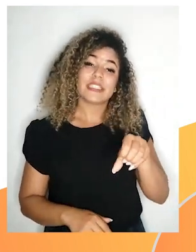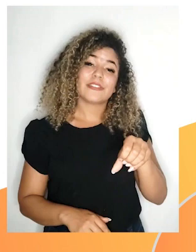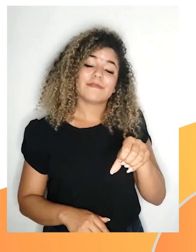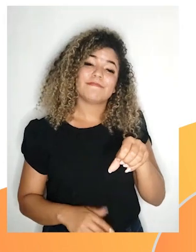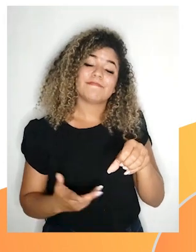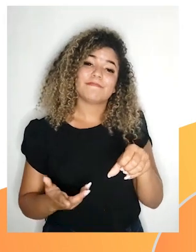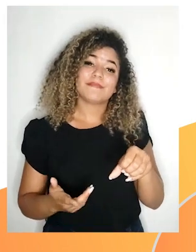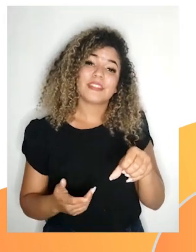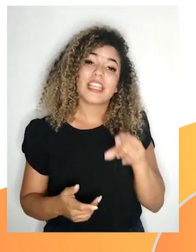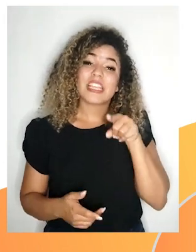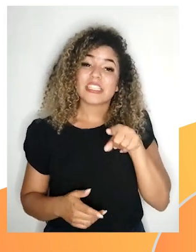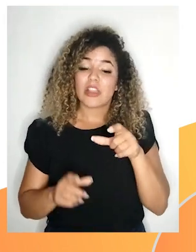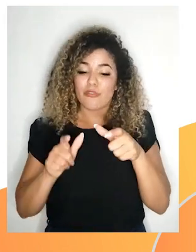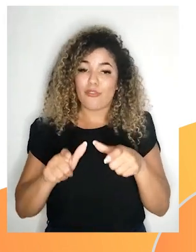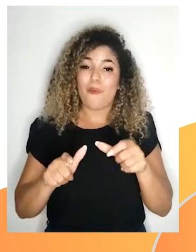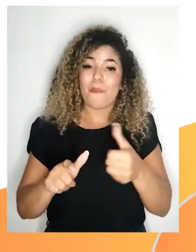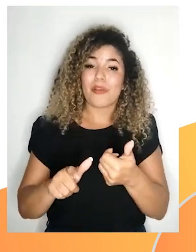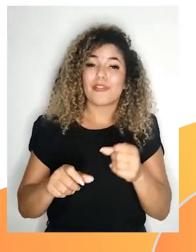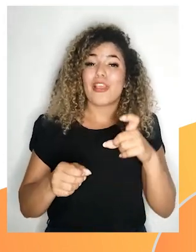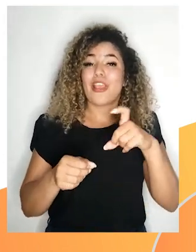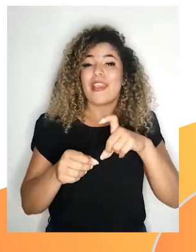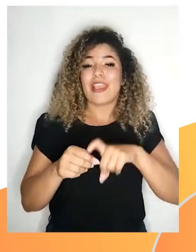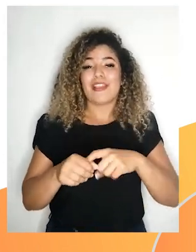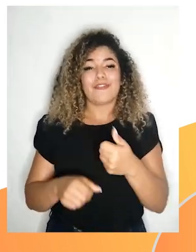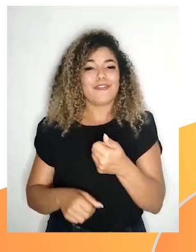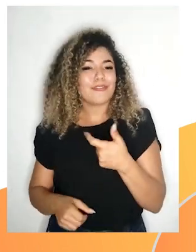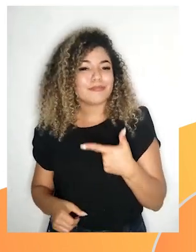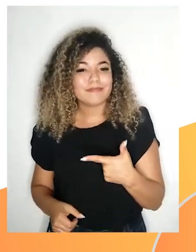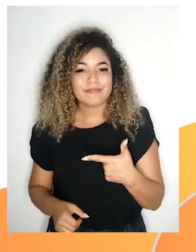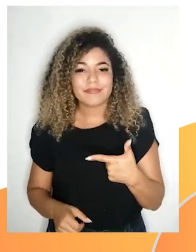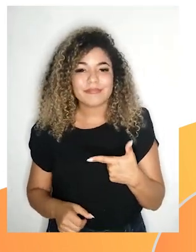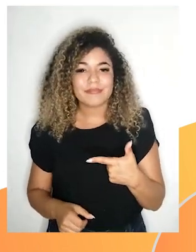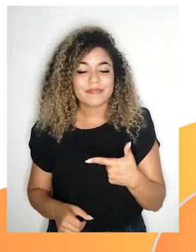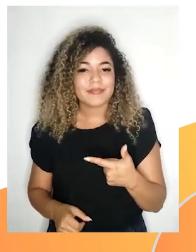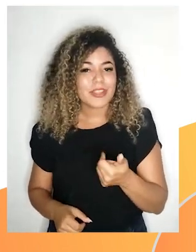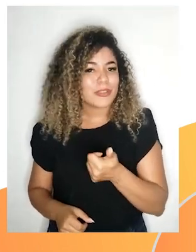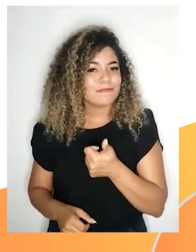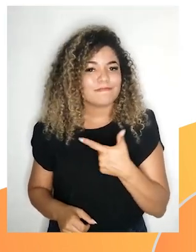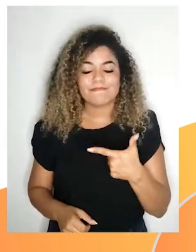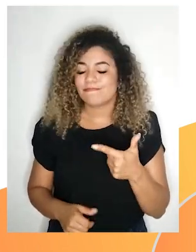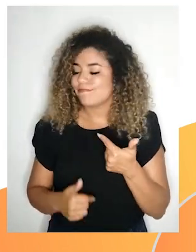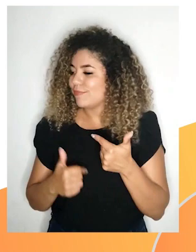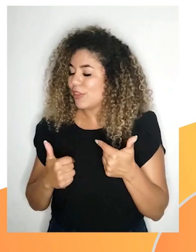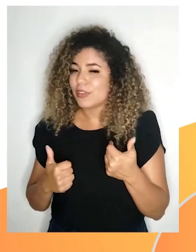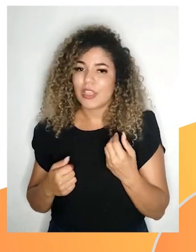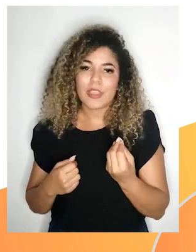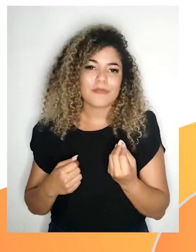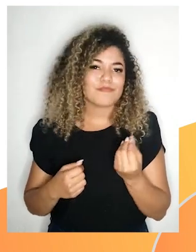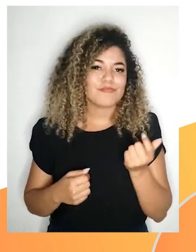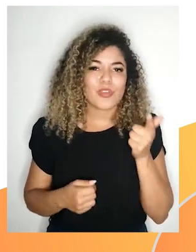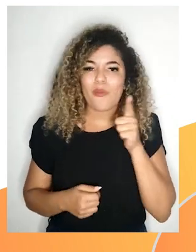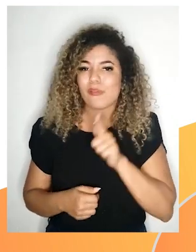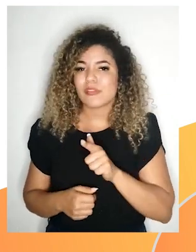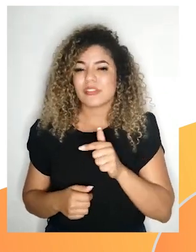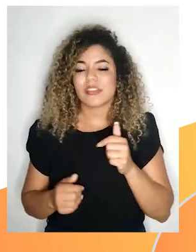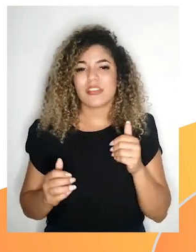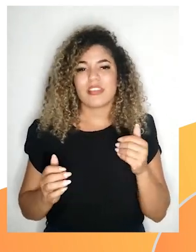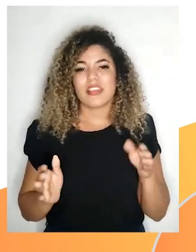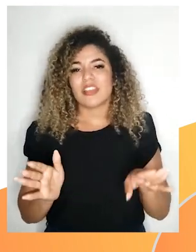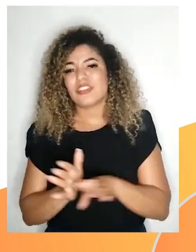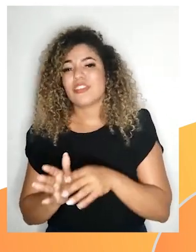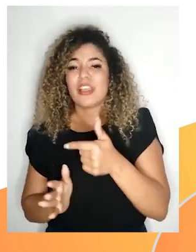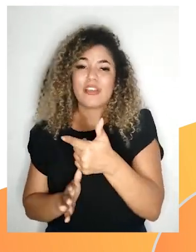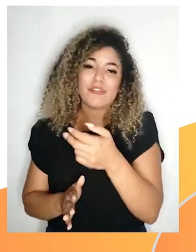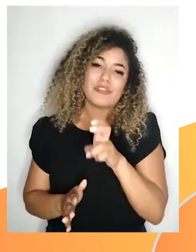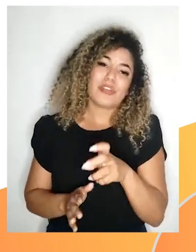na 13. Se ele cair na 19, ele volta para 12. E como a gente viu, da casa 12 não tem como chegar à casa 25, já